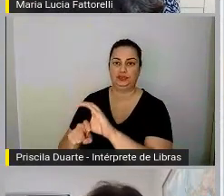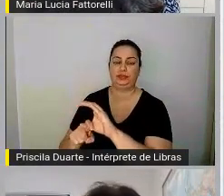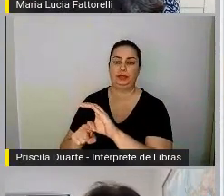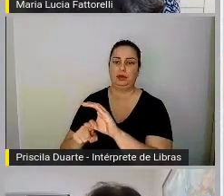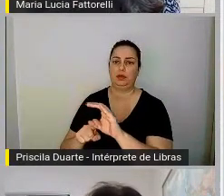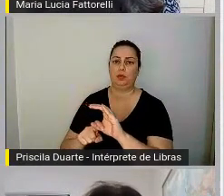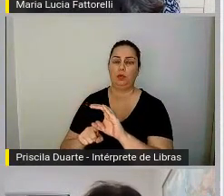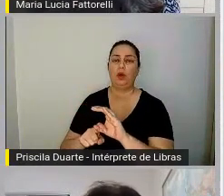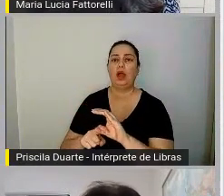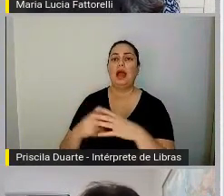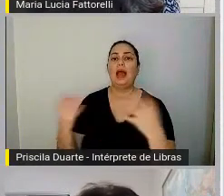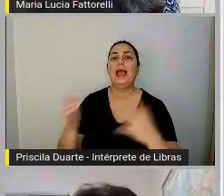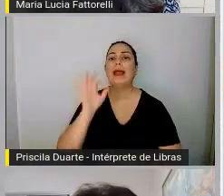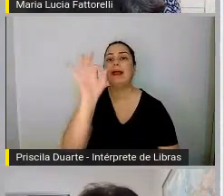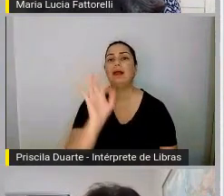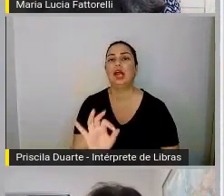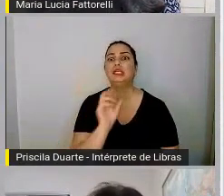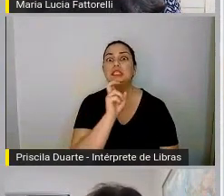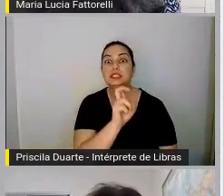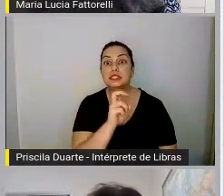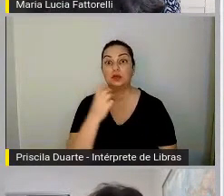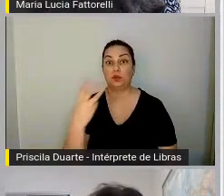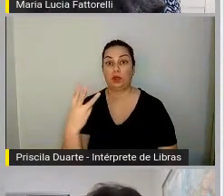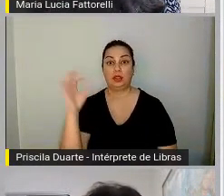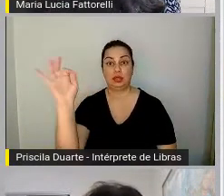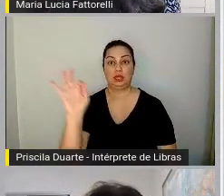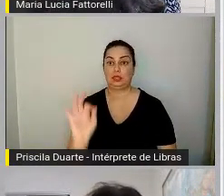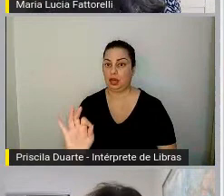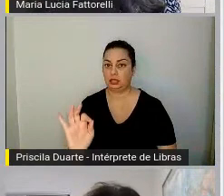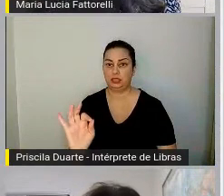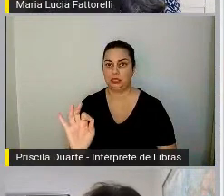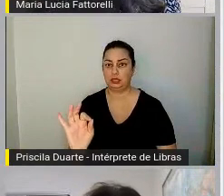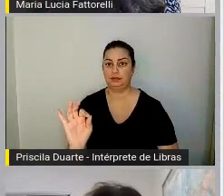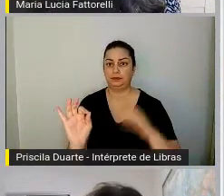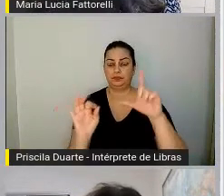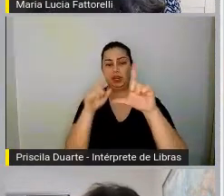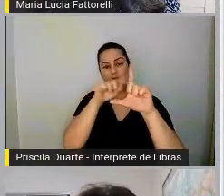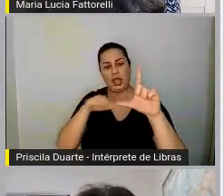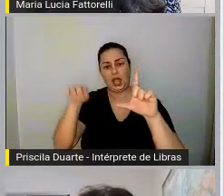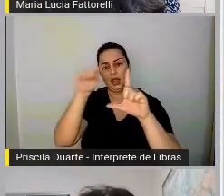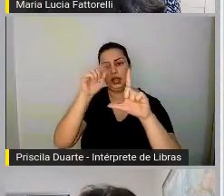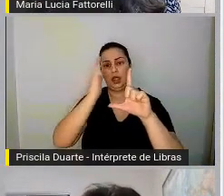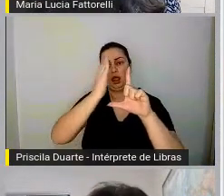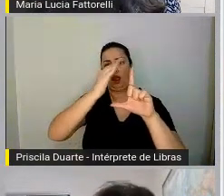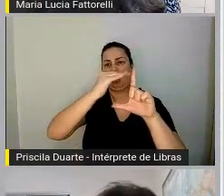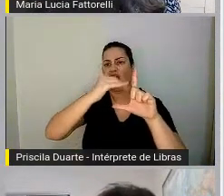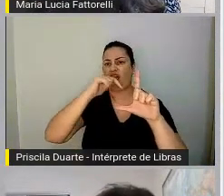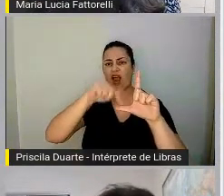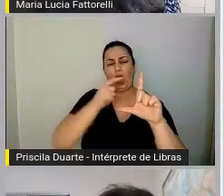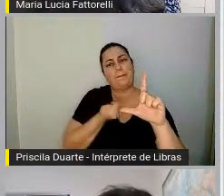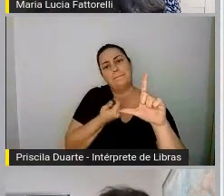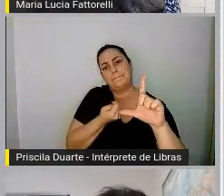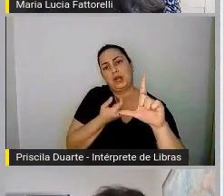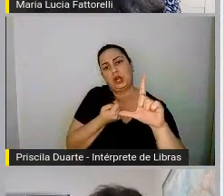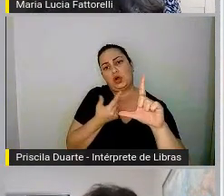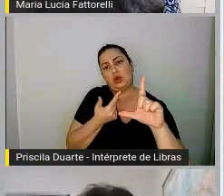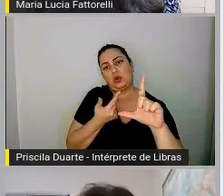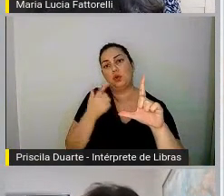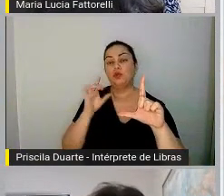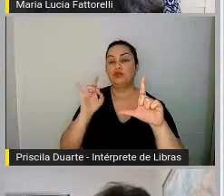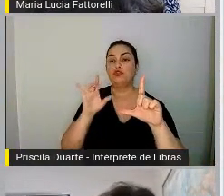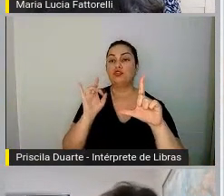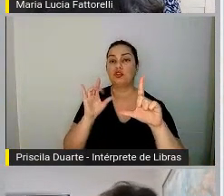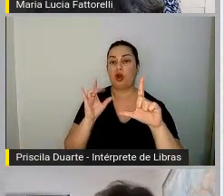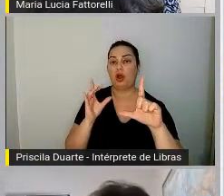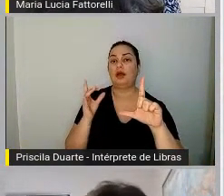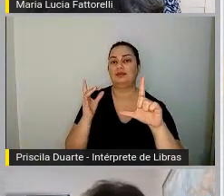53%, né, e para todas as outras áreas sociais, migalhas, né, só a Previdência Social, que é o principal programa social do país,